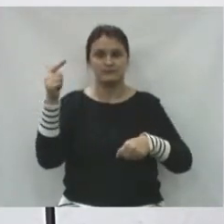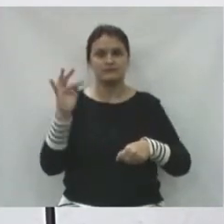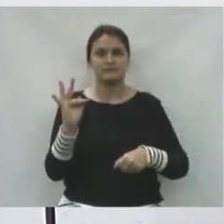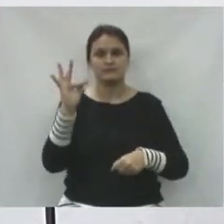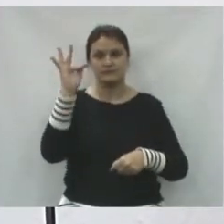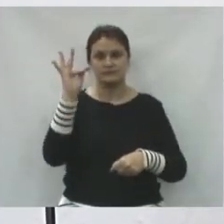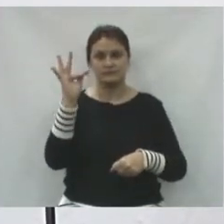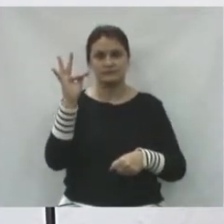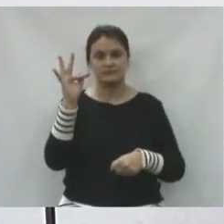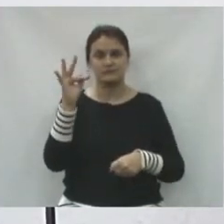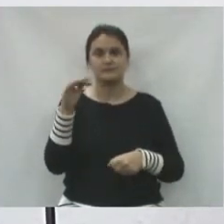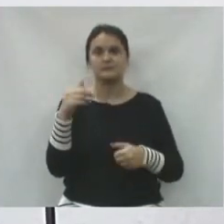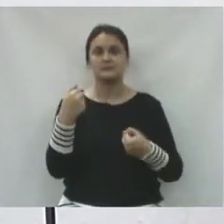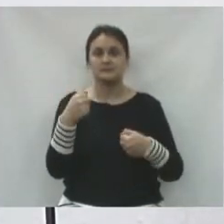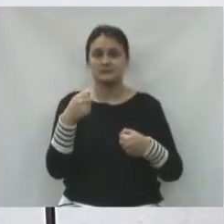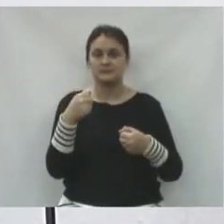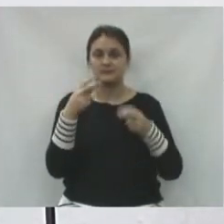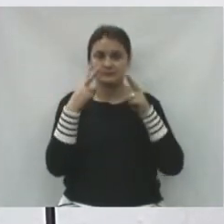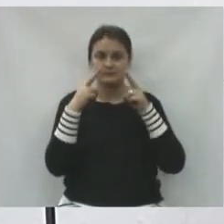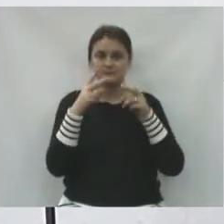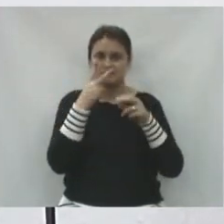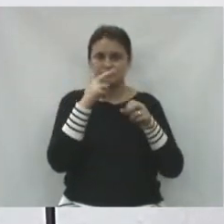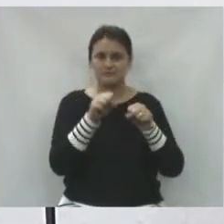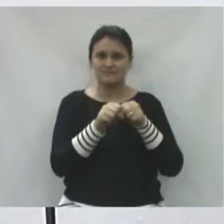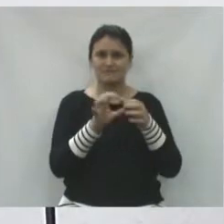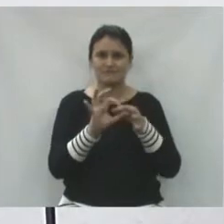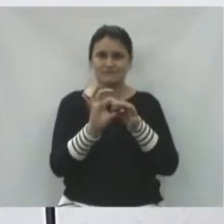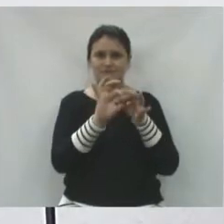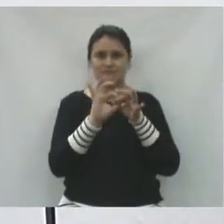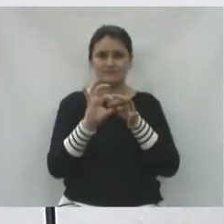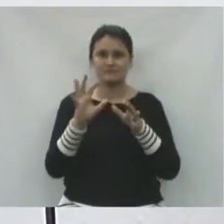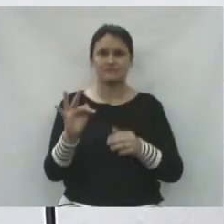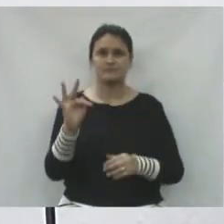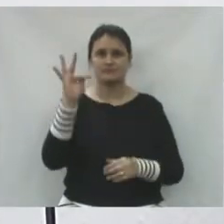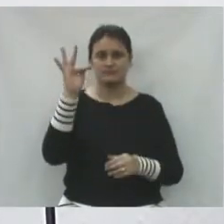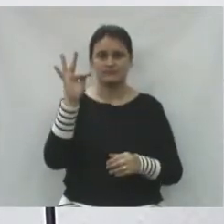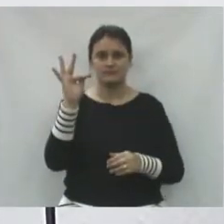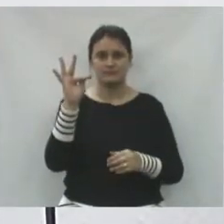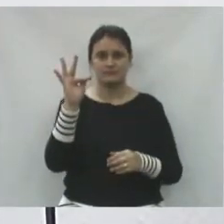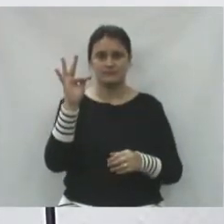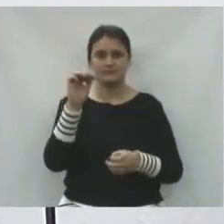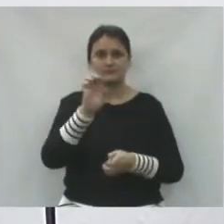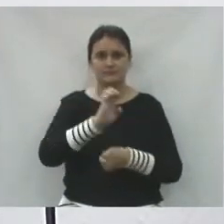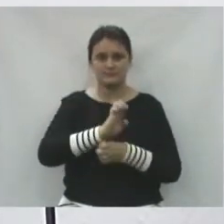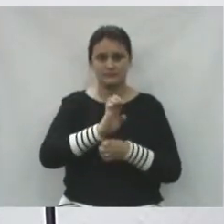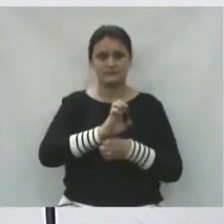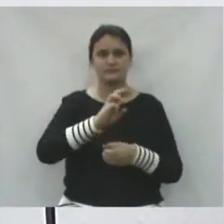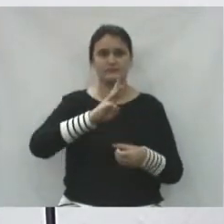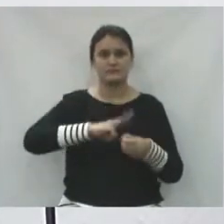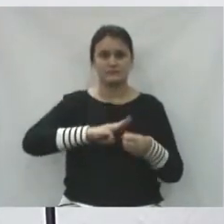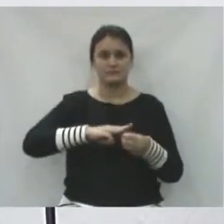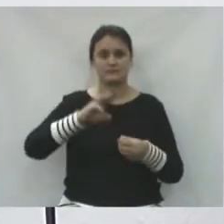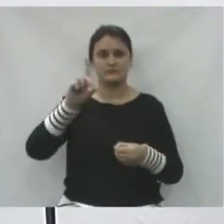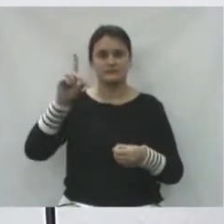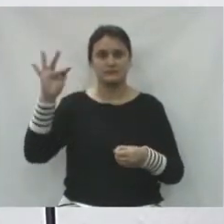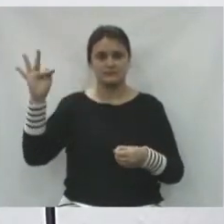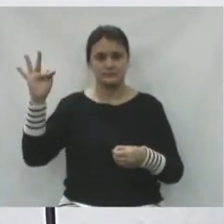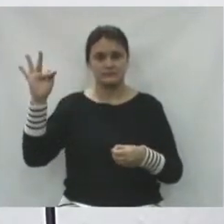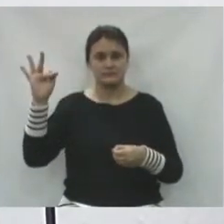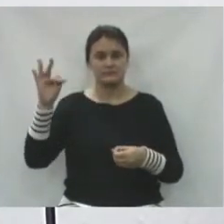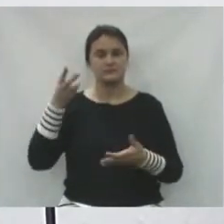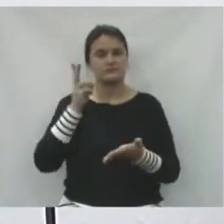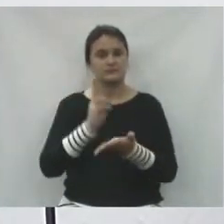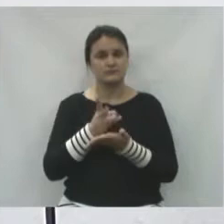entes da Federação, sob pena de quebra do Pacto Federativo. Os estados, municípios e Distrito